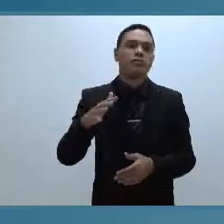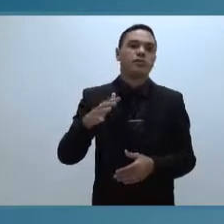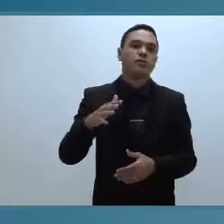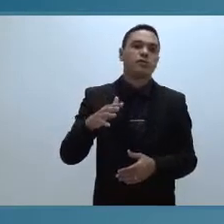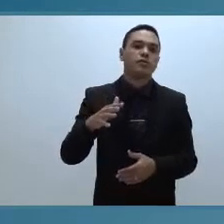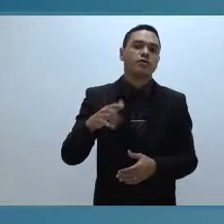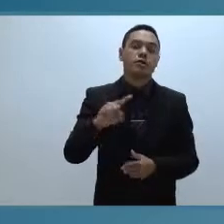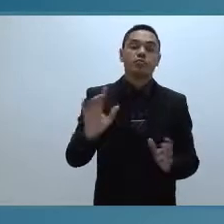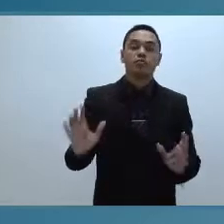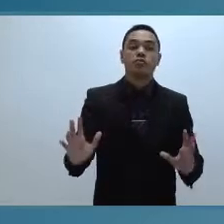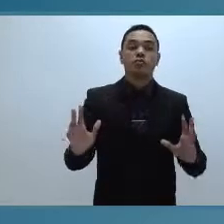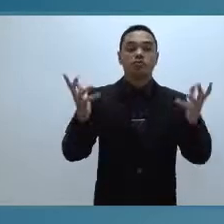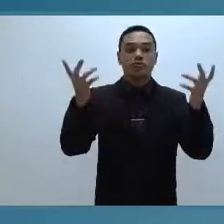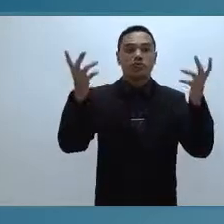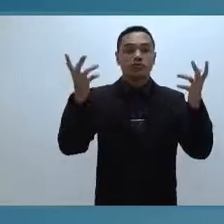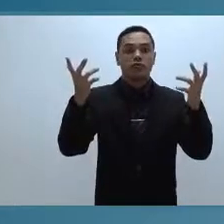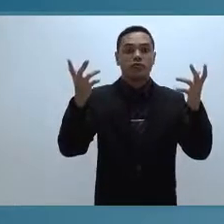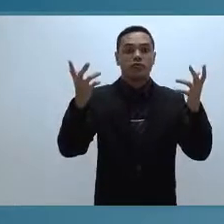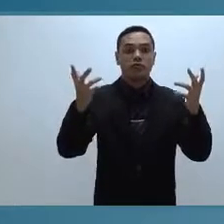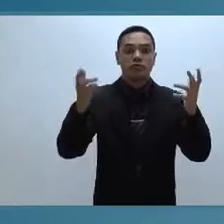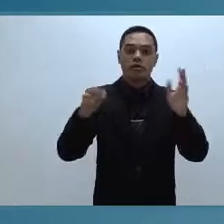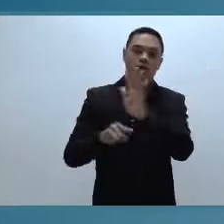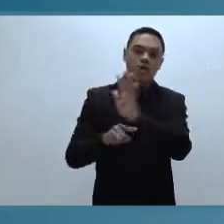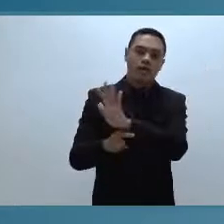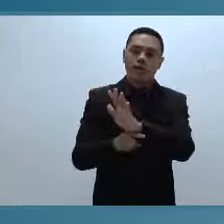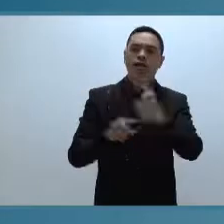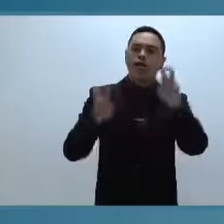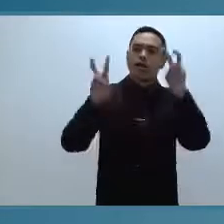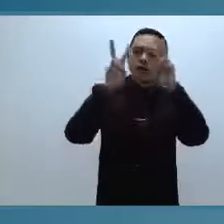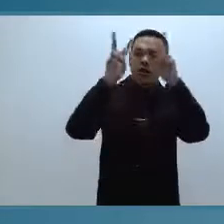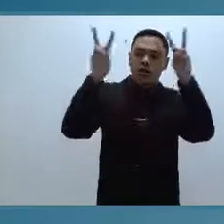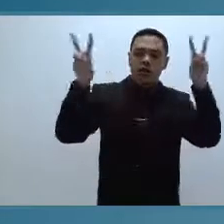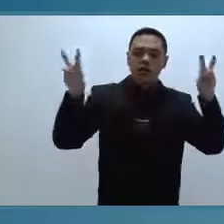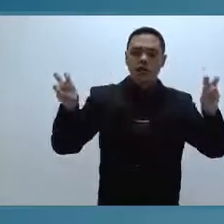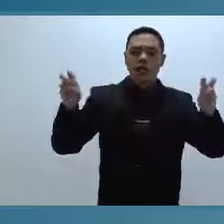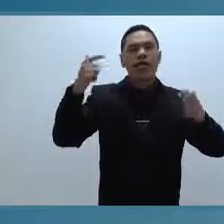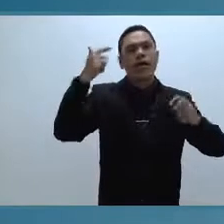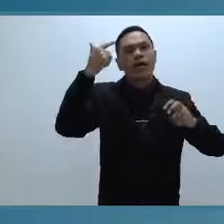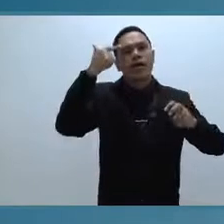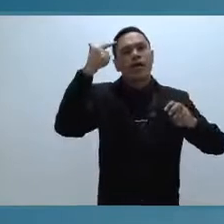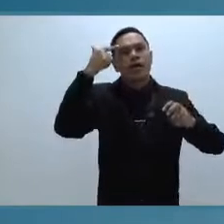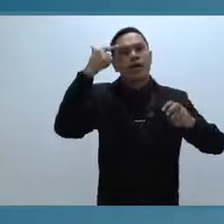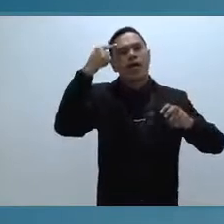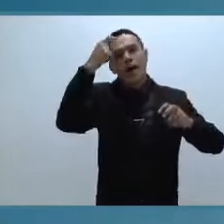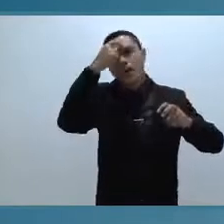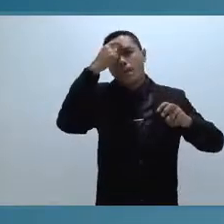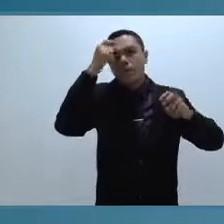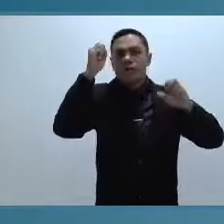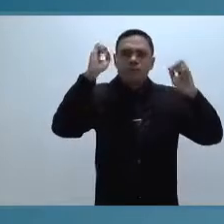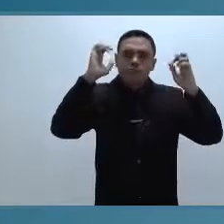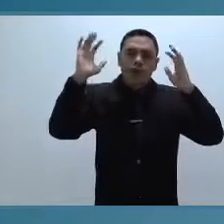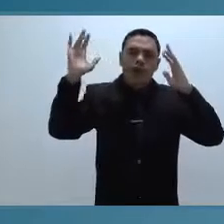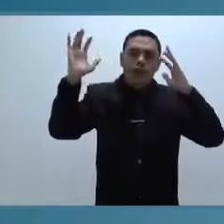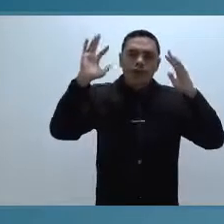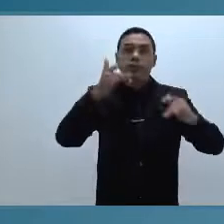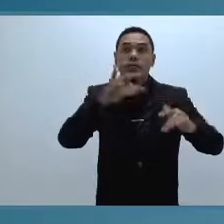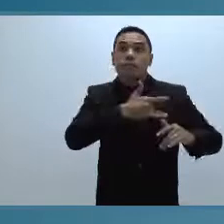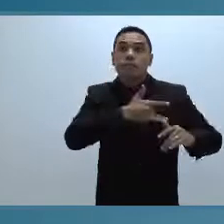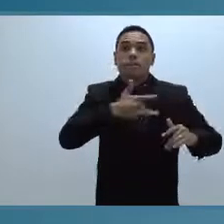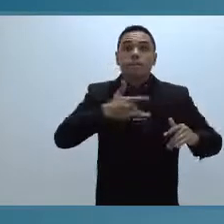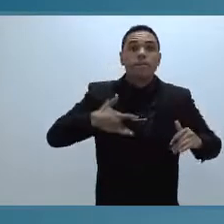reunidas. Facilitadores, Manuel do Cristo Alves Neto, psicólogo, coordenador de saúde do